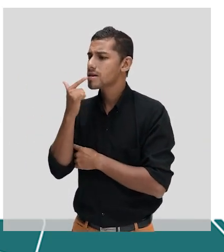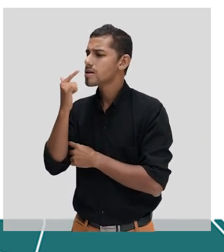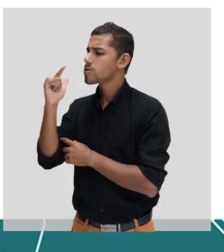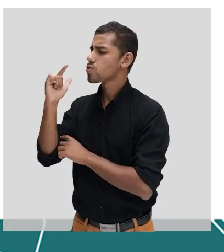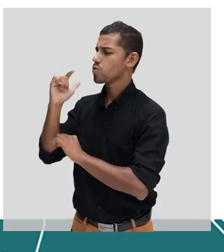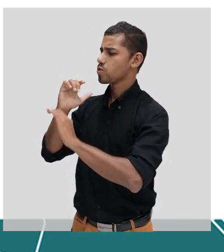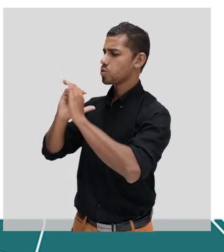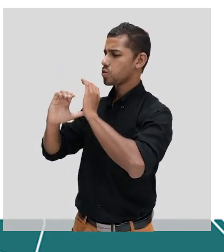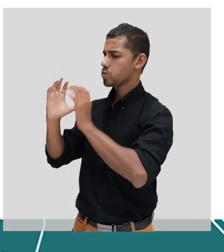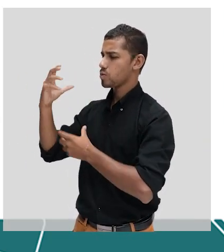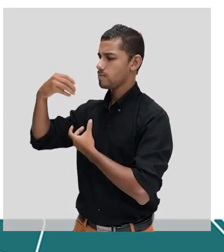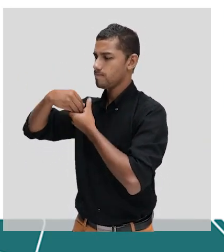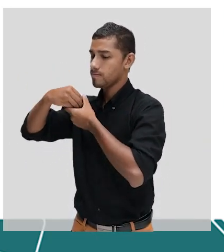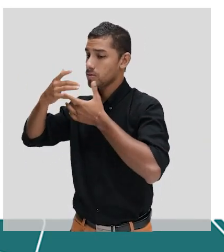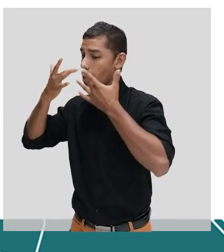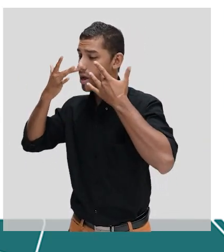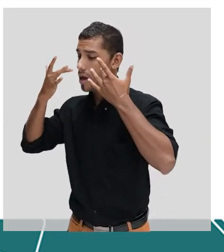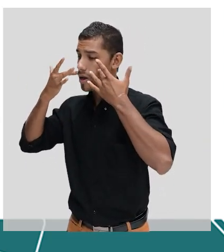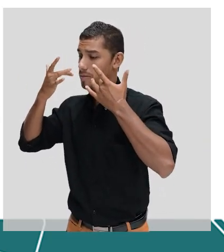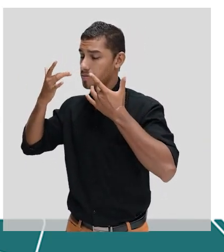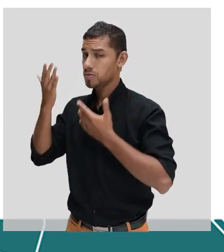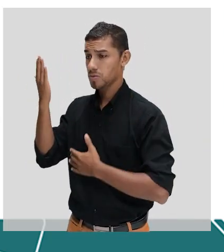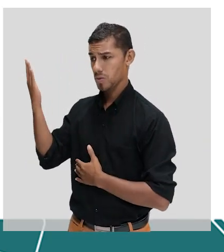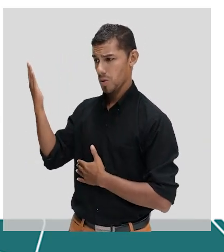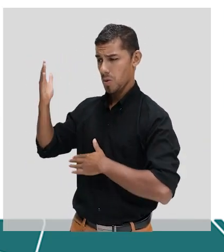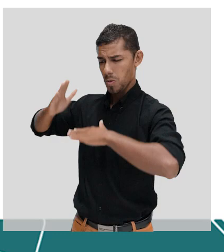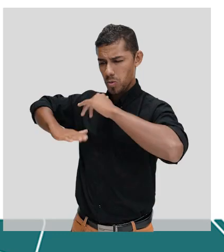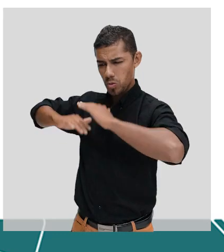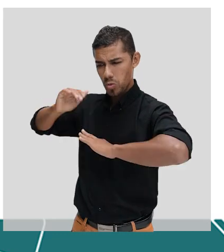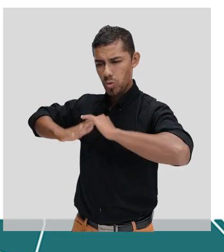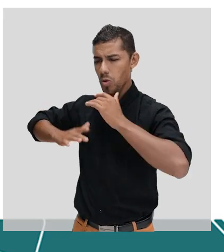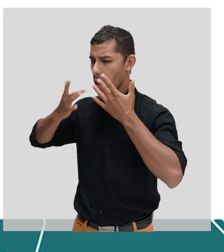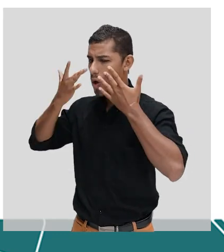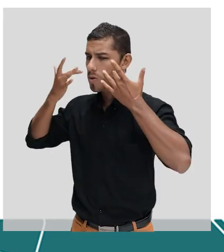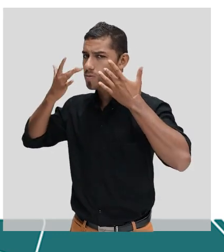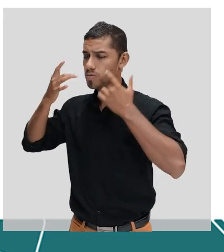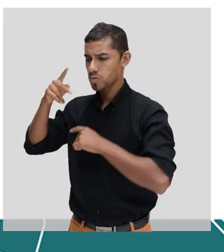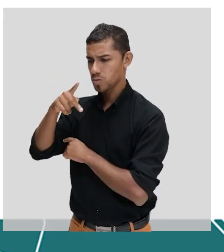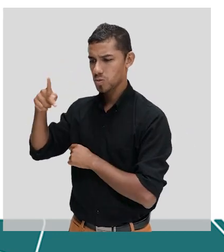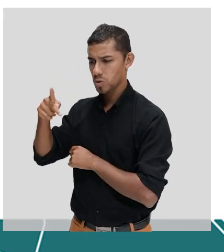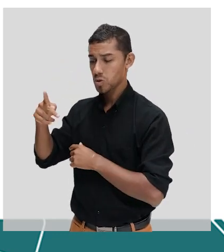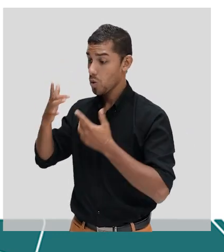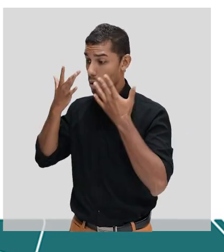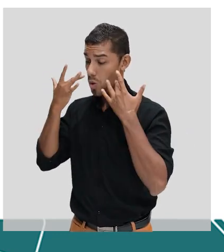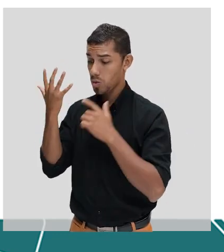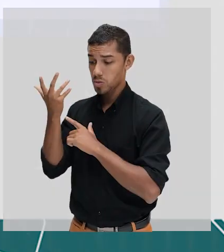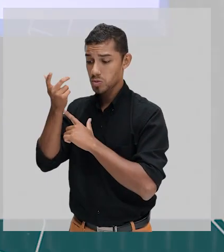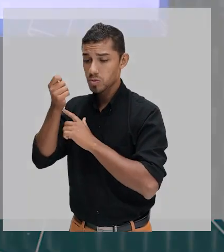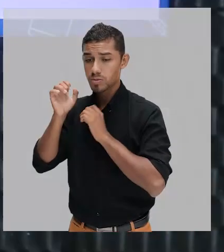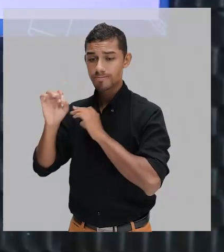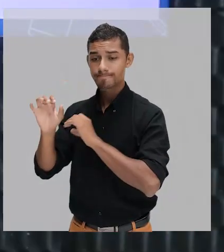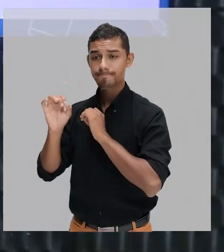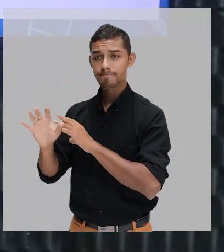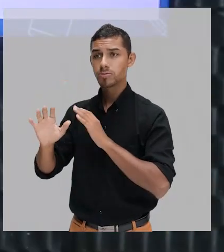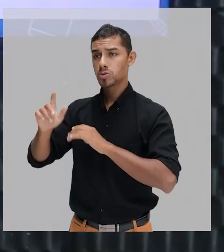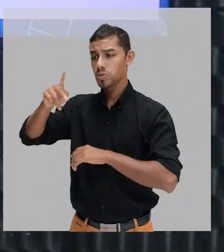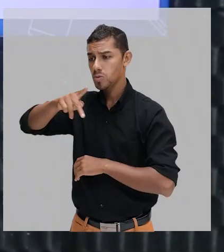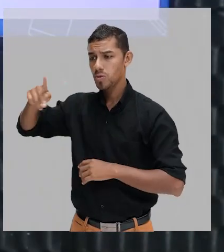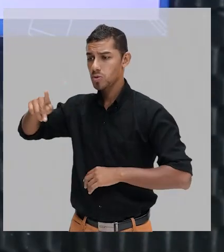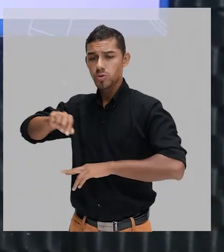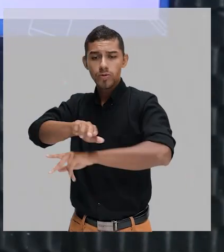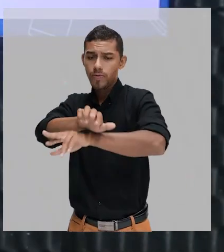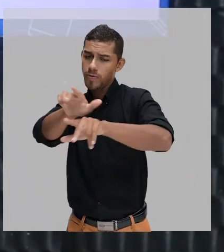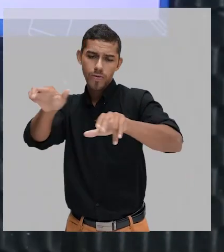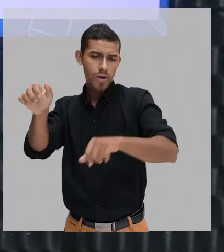de falar, já que eu também trabalho com teatro. Eu sou arte educador, né? Professor de teatro, professor de vários